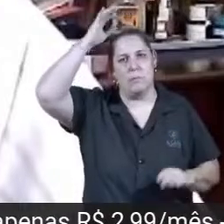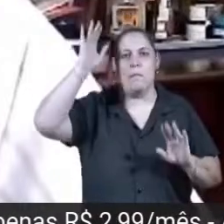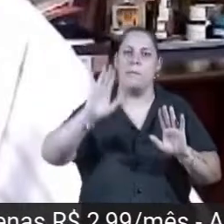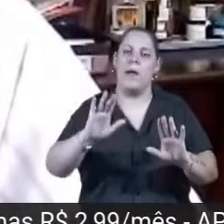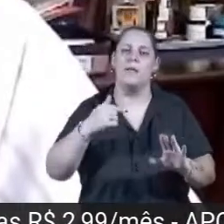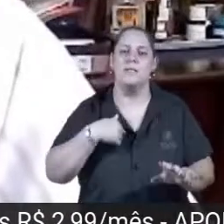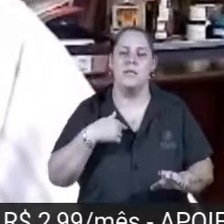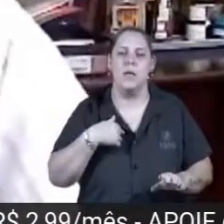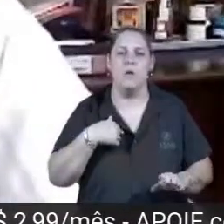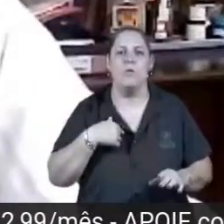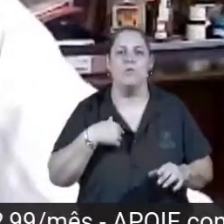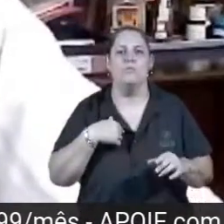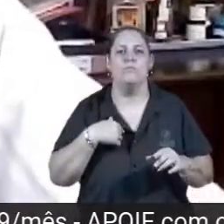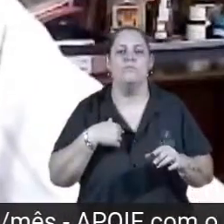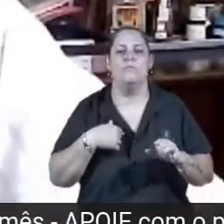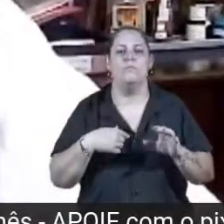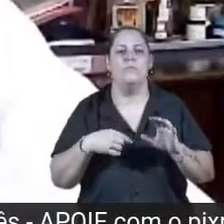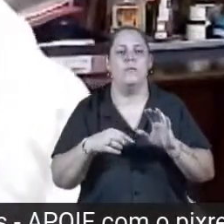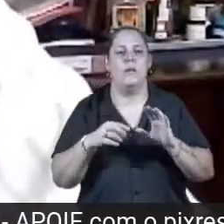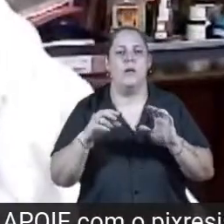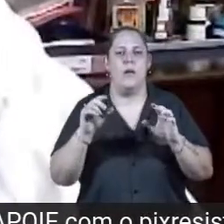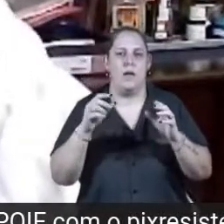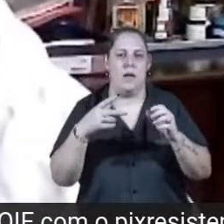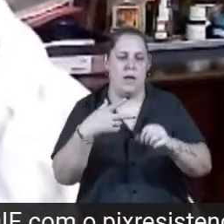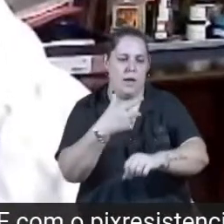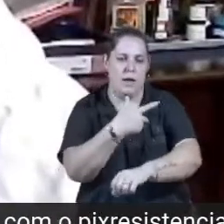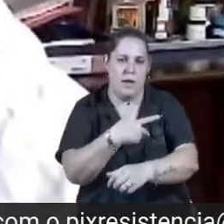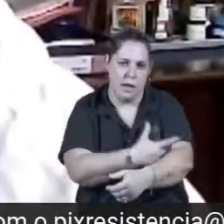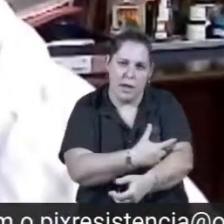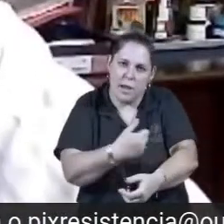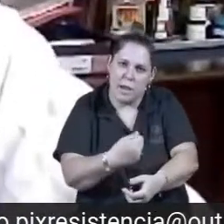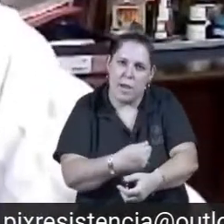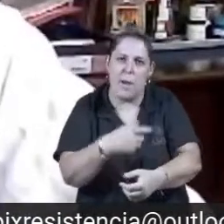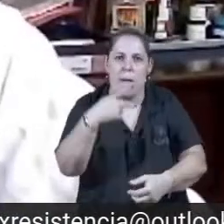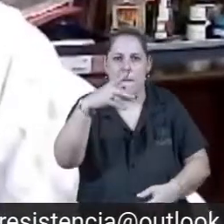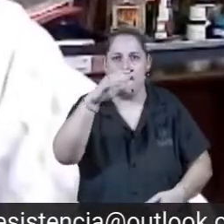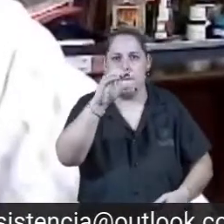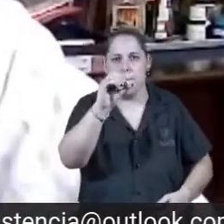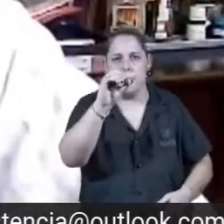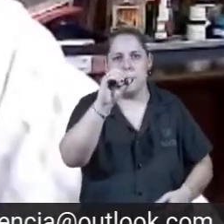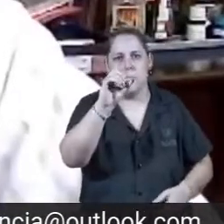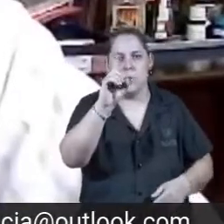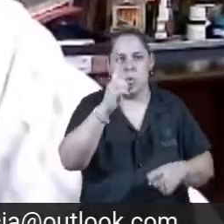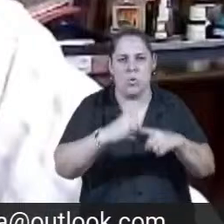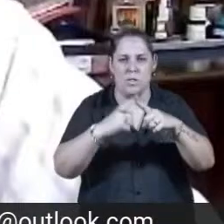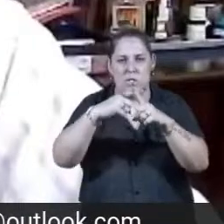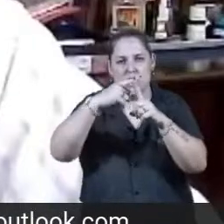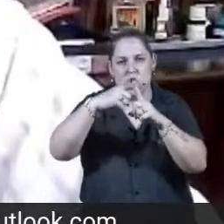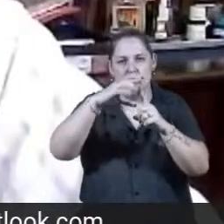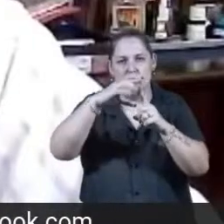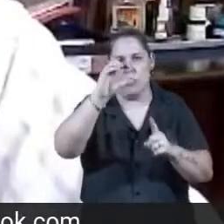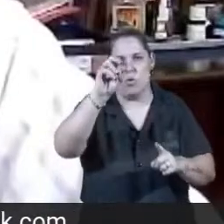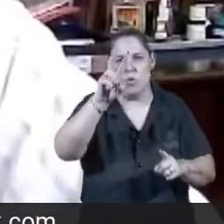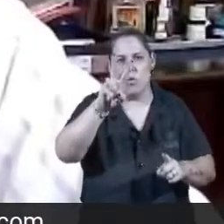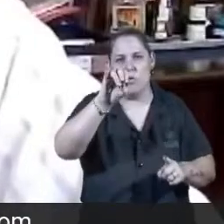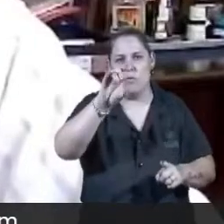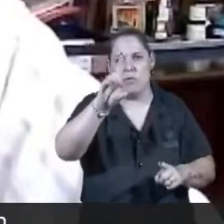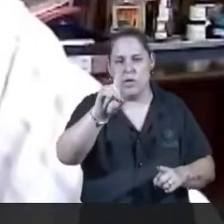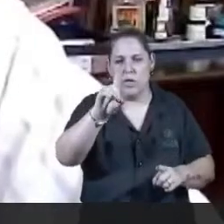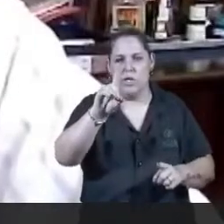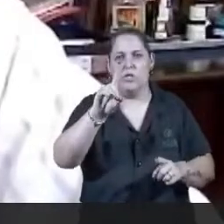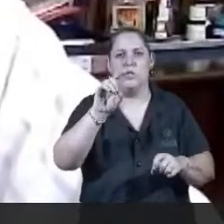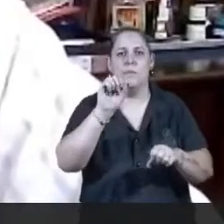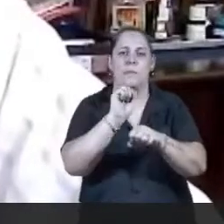testei positivo e ainda estou no isolamento, que eu saí o 12º dia ontem